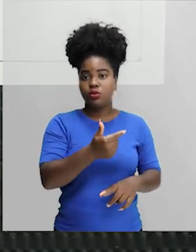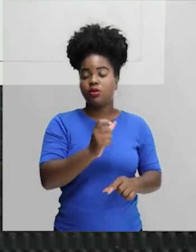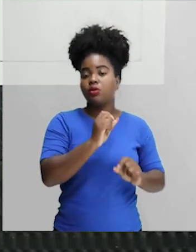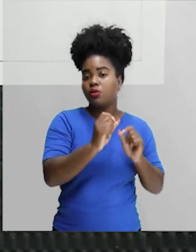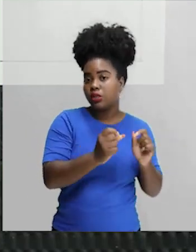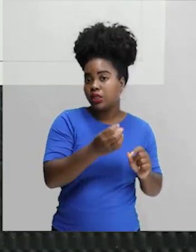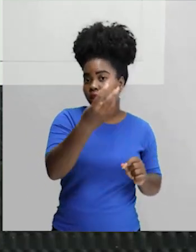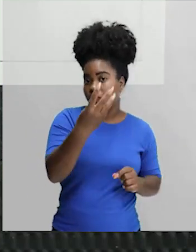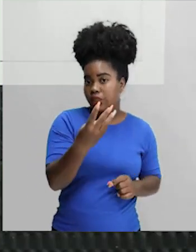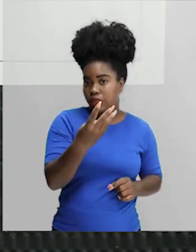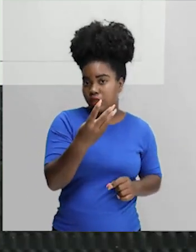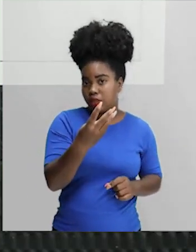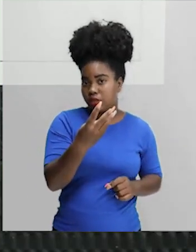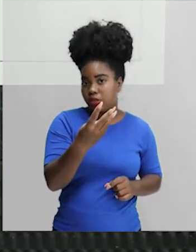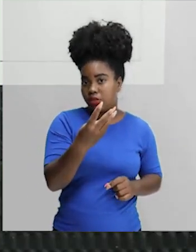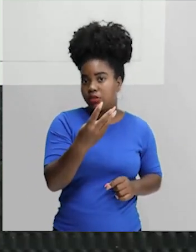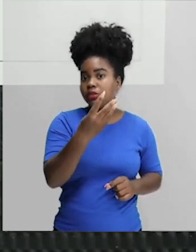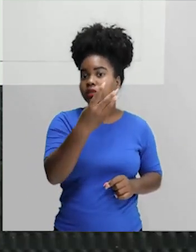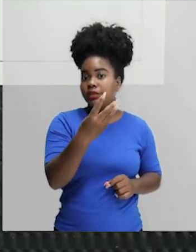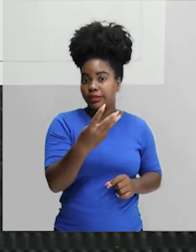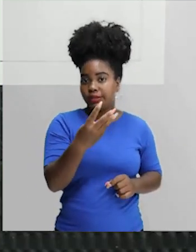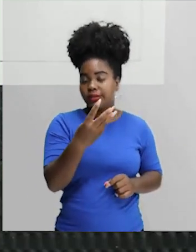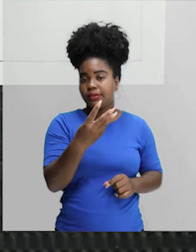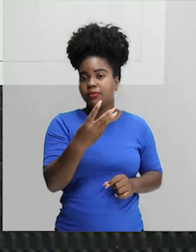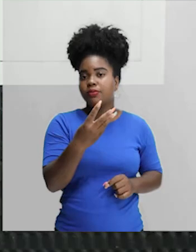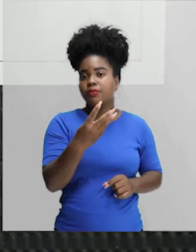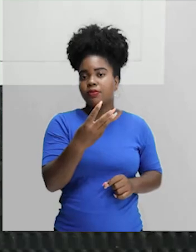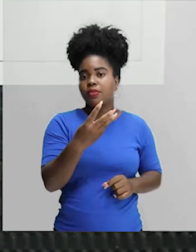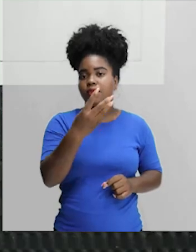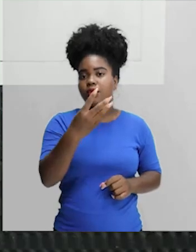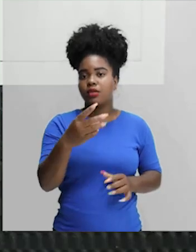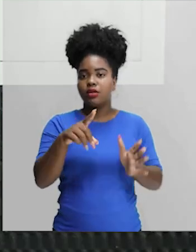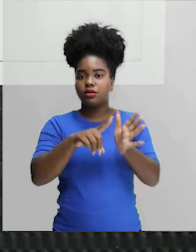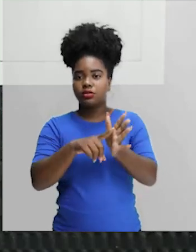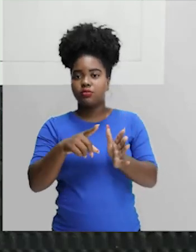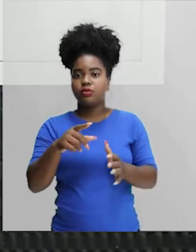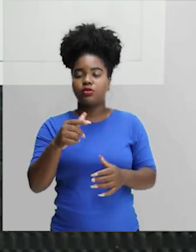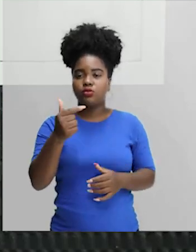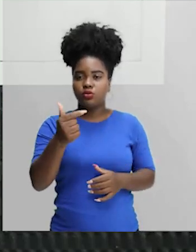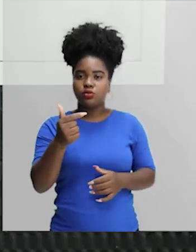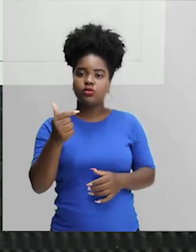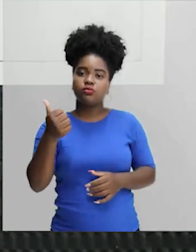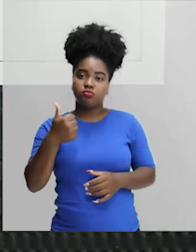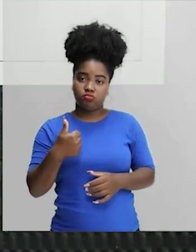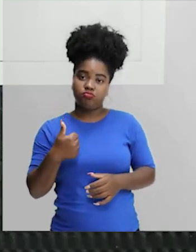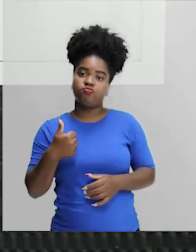dar 3, né? A metade. 3 menos 2 dá 1.